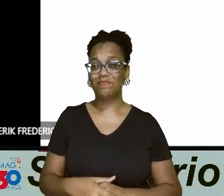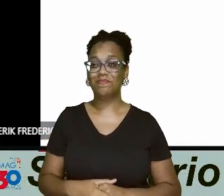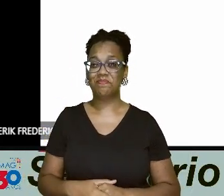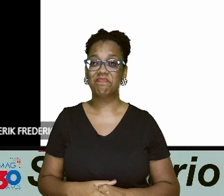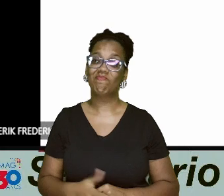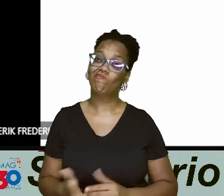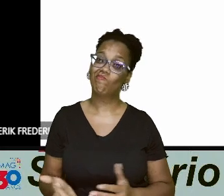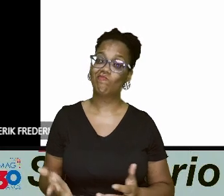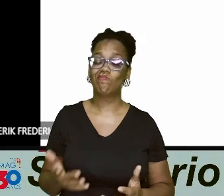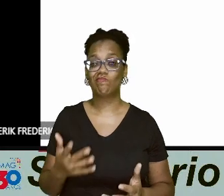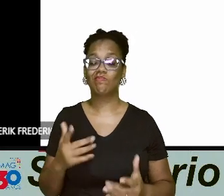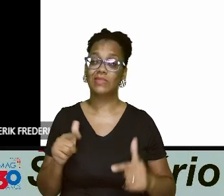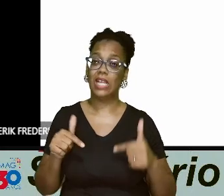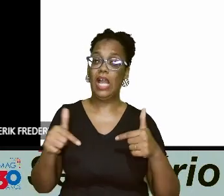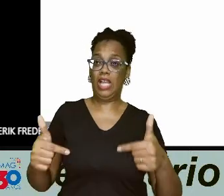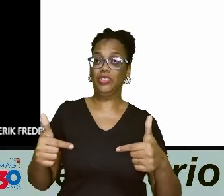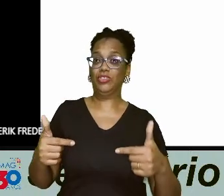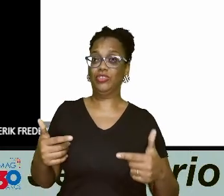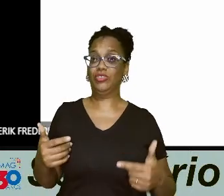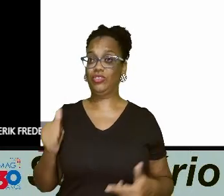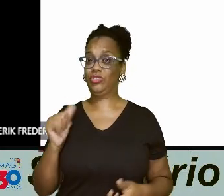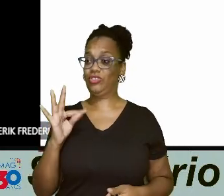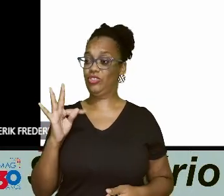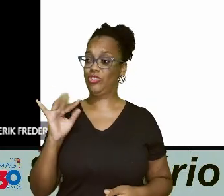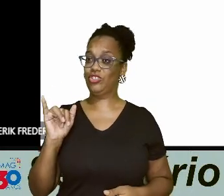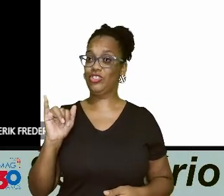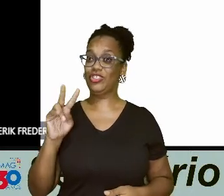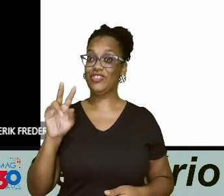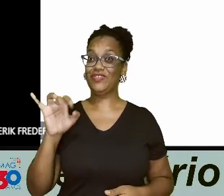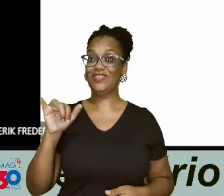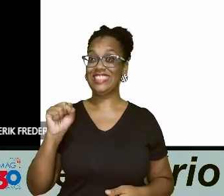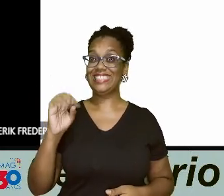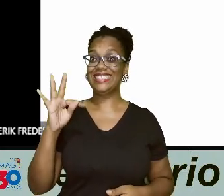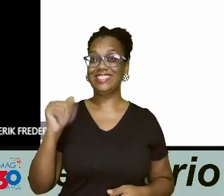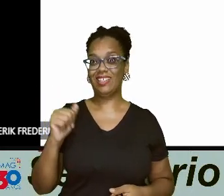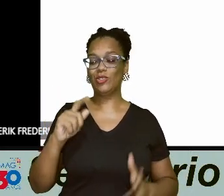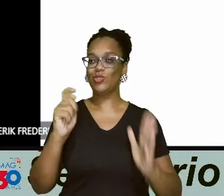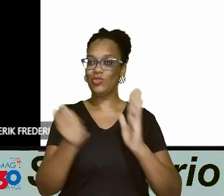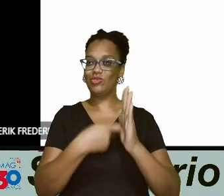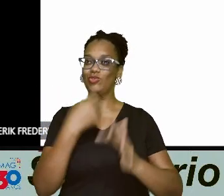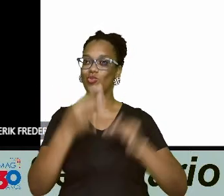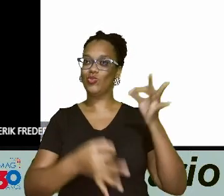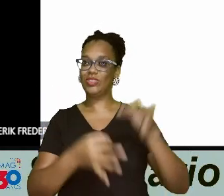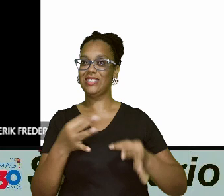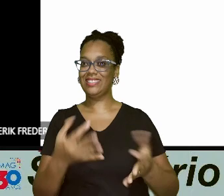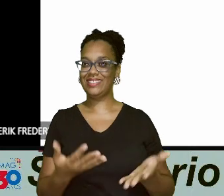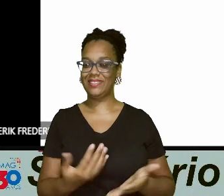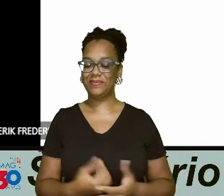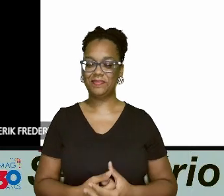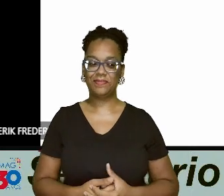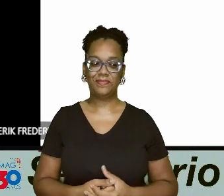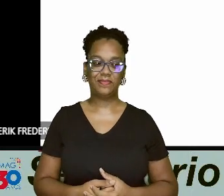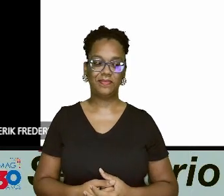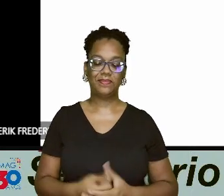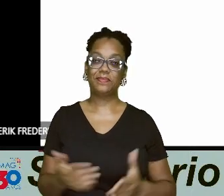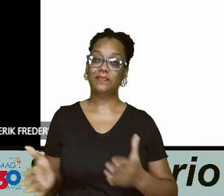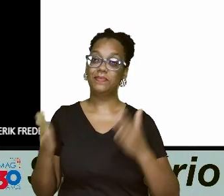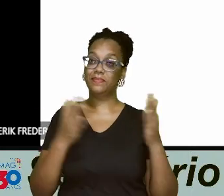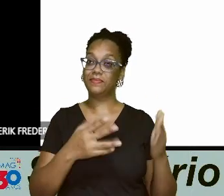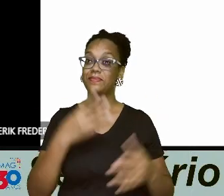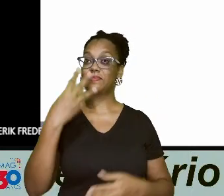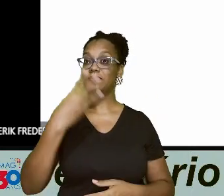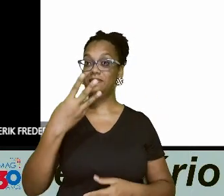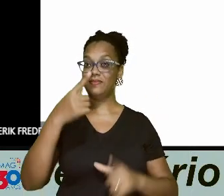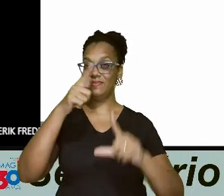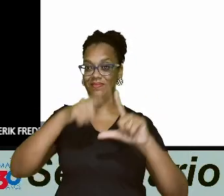mais ativista, né, por parte do juiz que decretou a prescrição. Nesse terceiro gráfico,